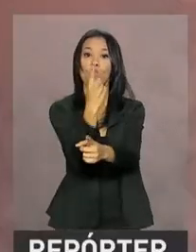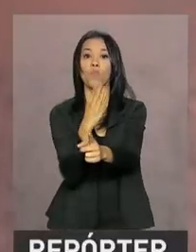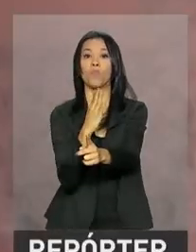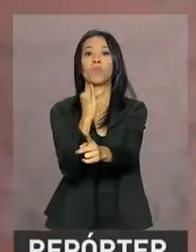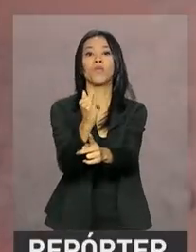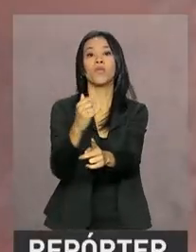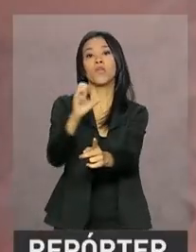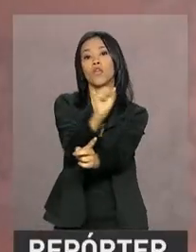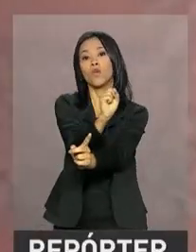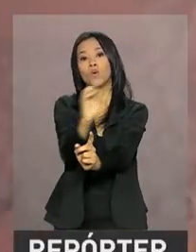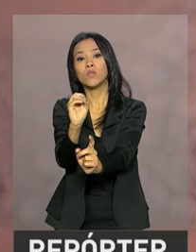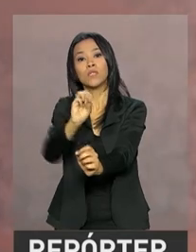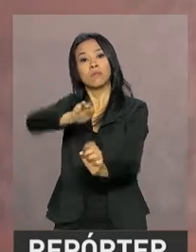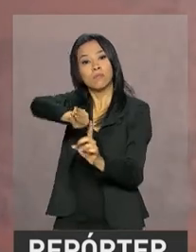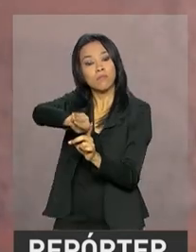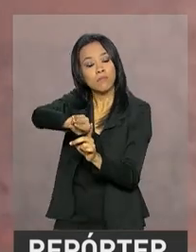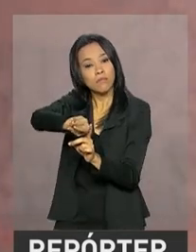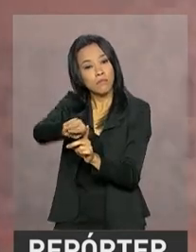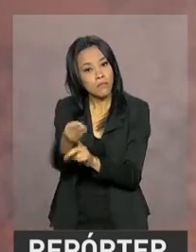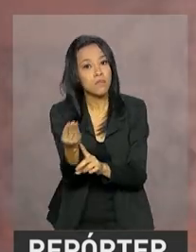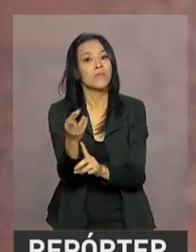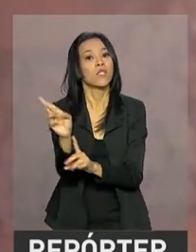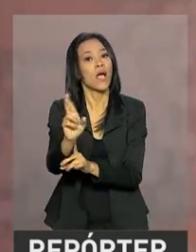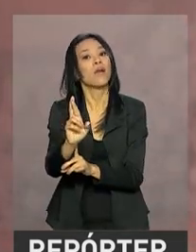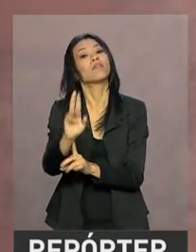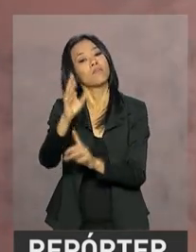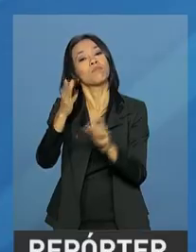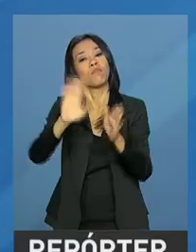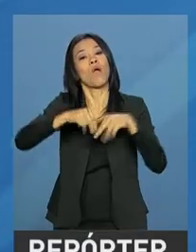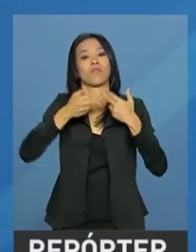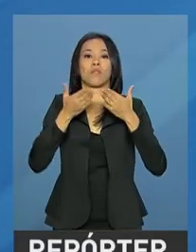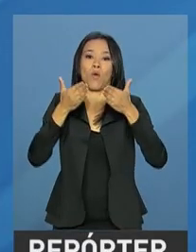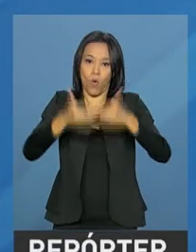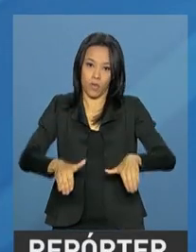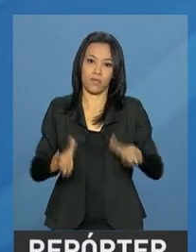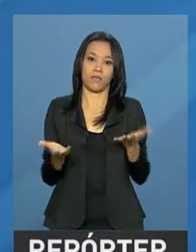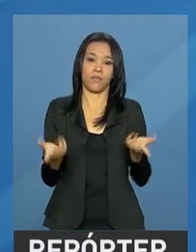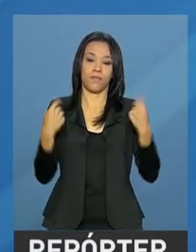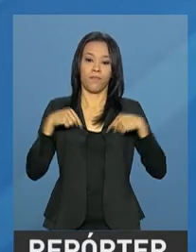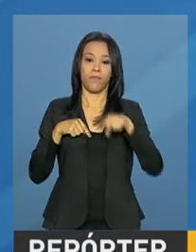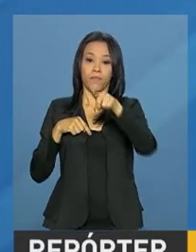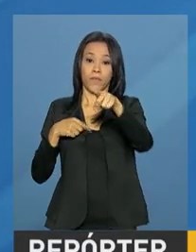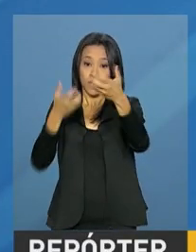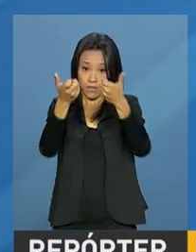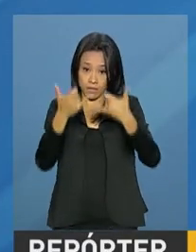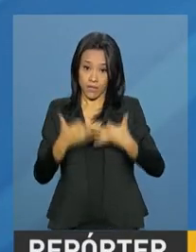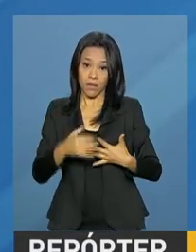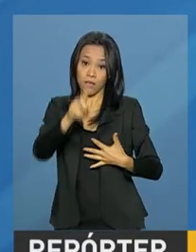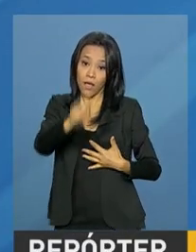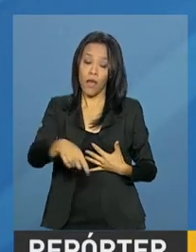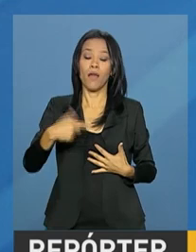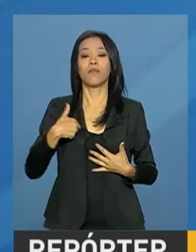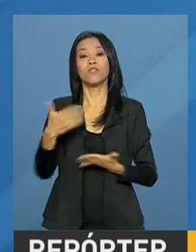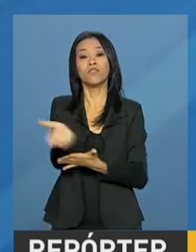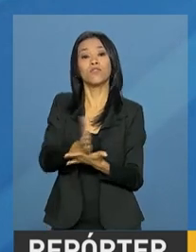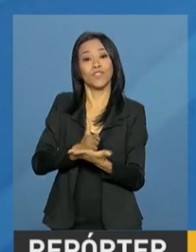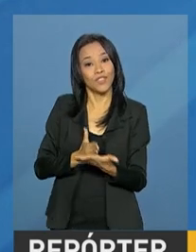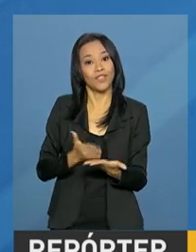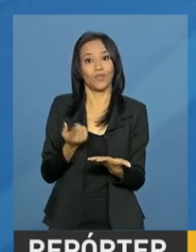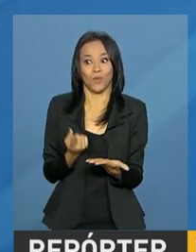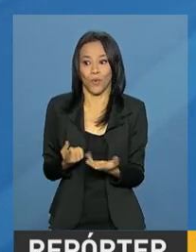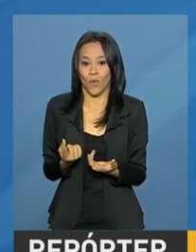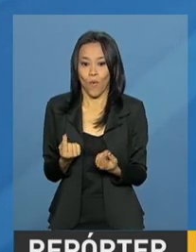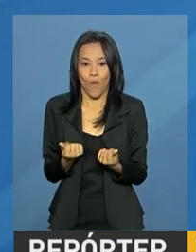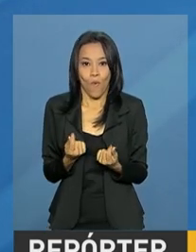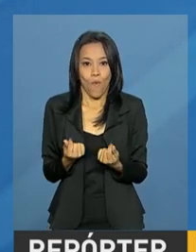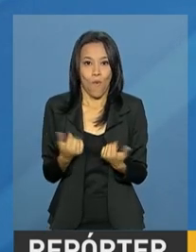milhões de reais com a compensação financeira fazendo justiça repartindo a riqueza